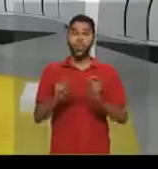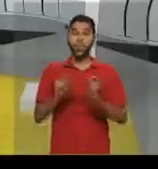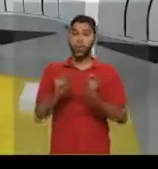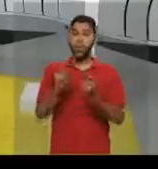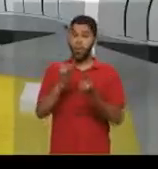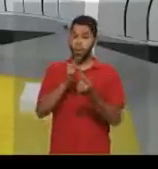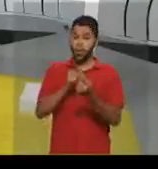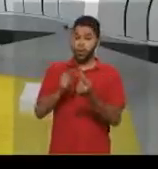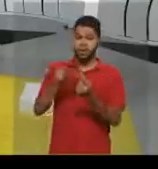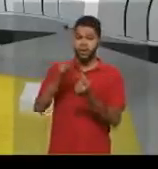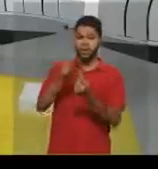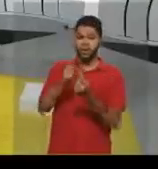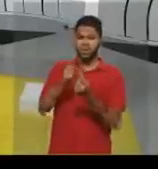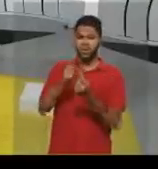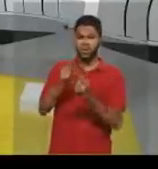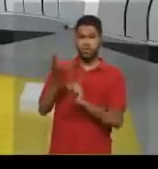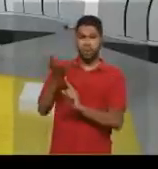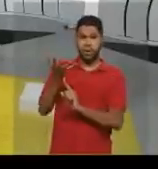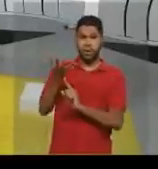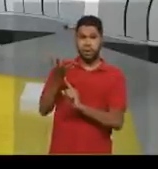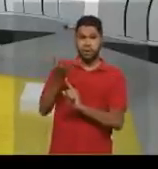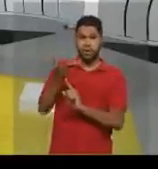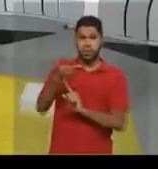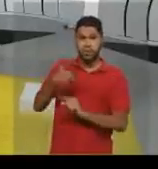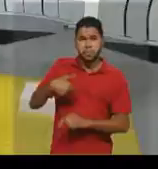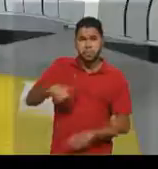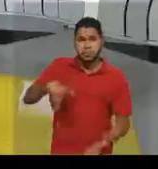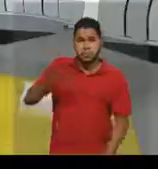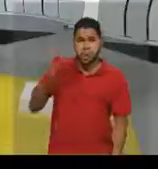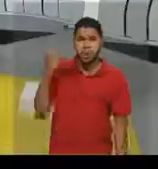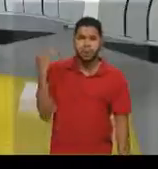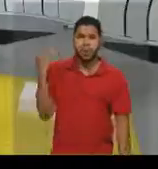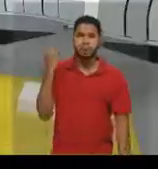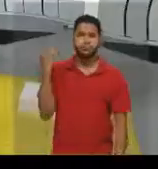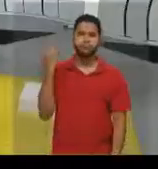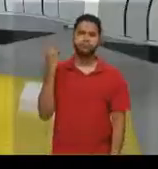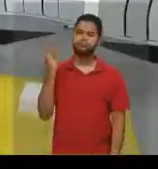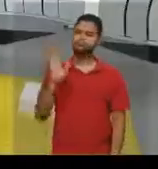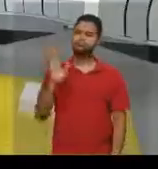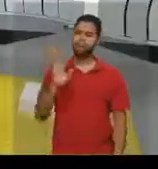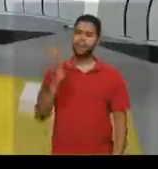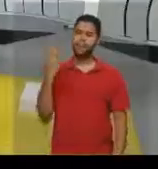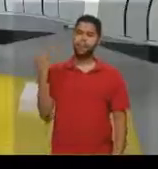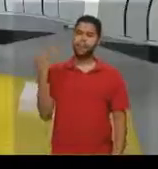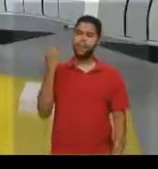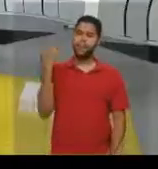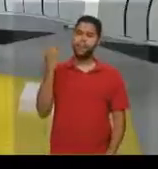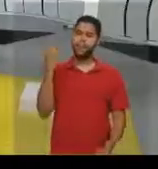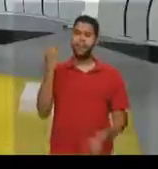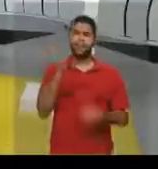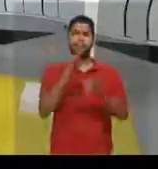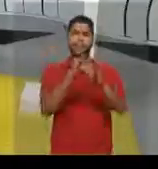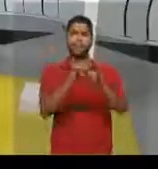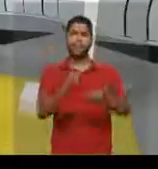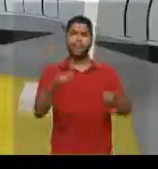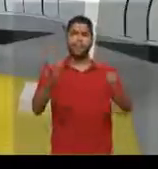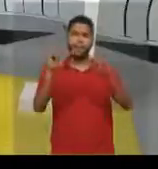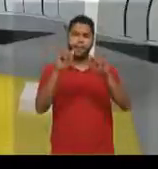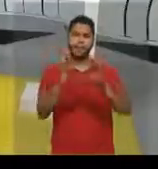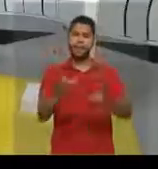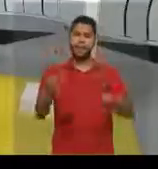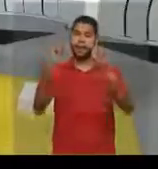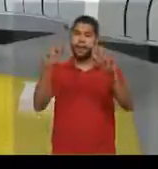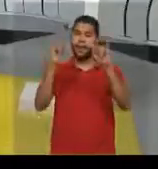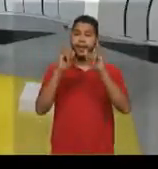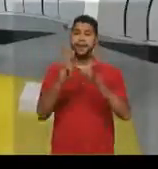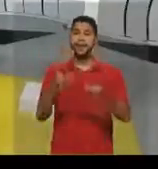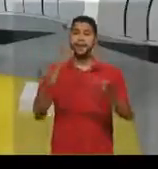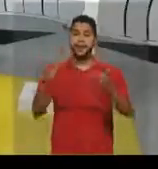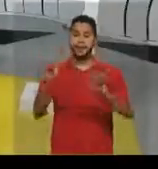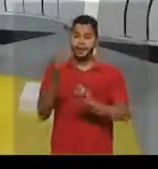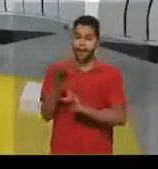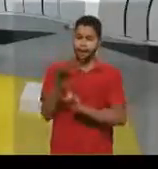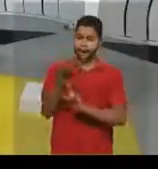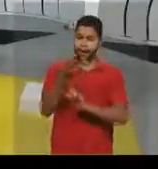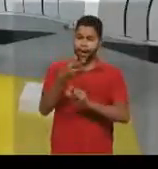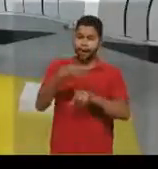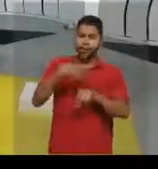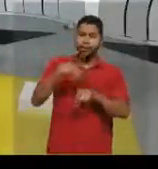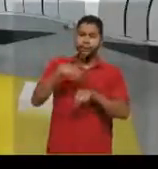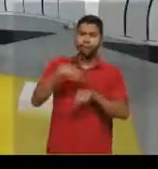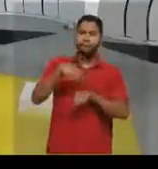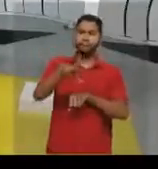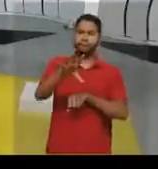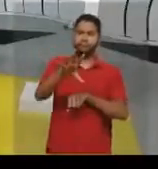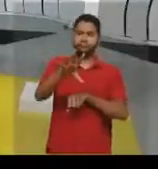não vai ser o mais importante. O mais importante é a mensagem que essa arte vai transmitir para